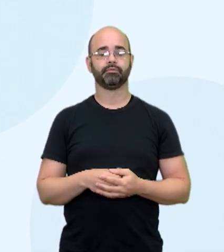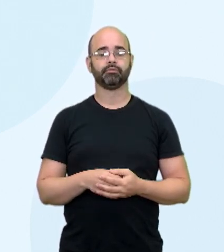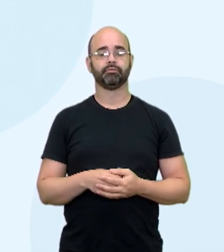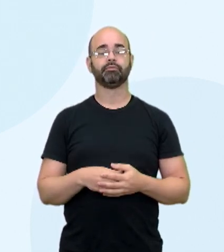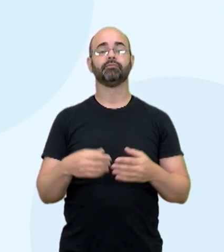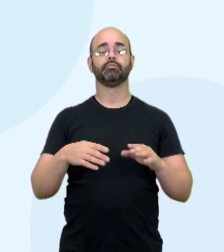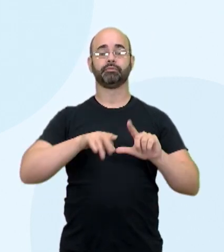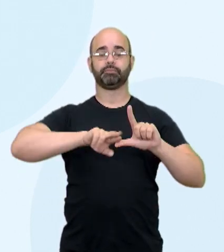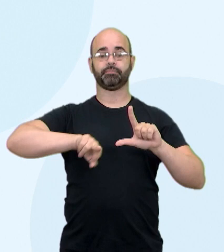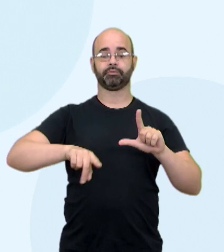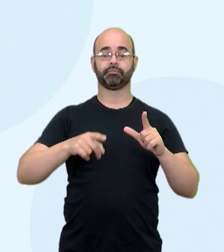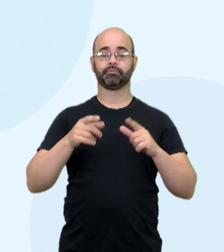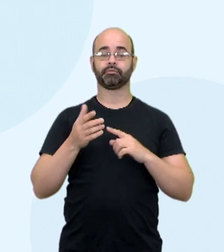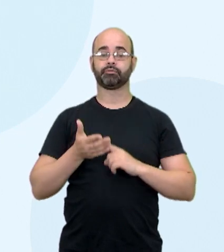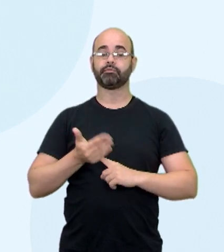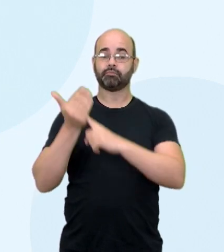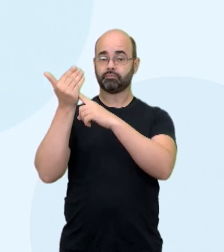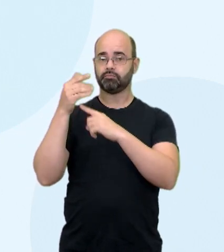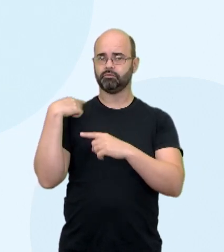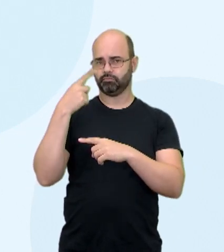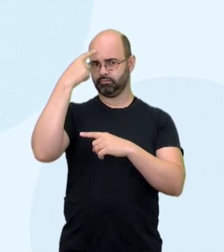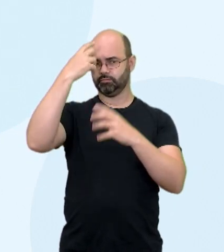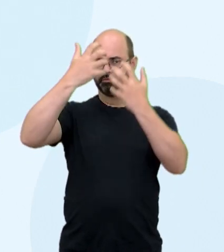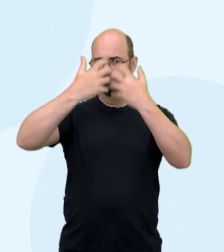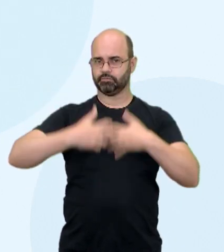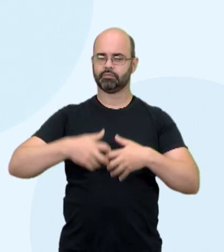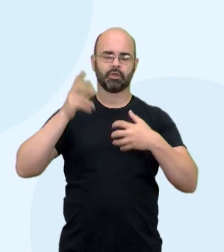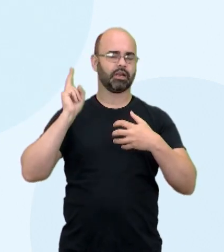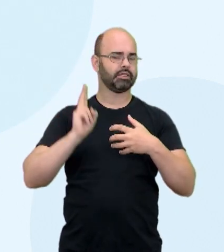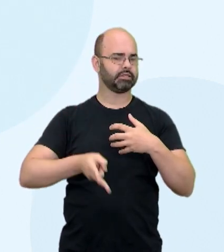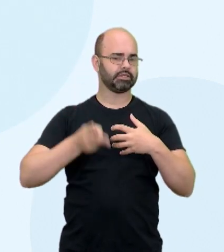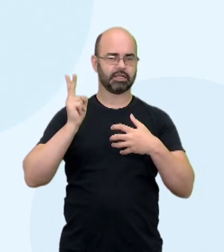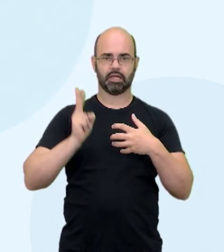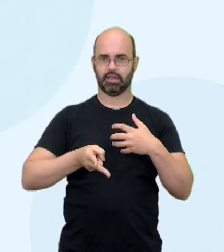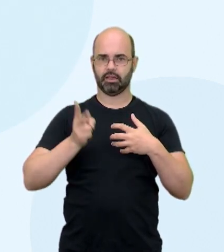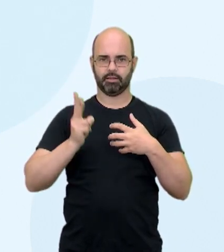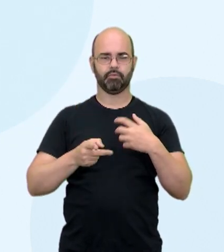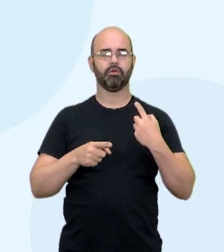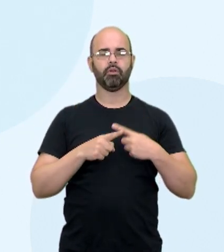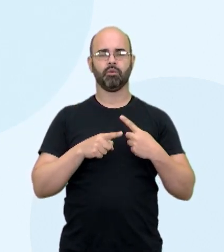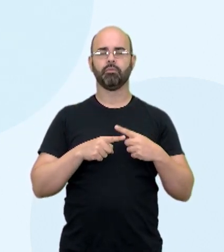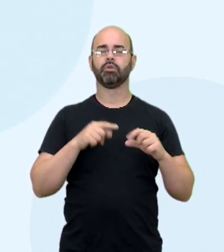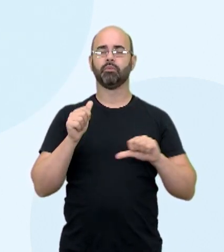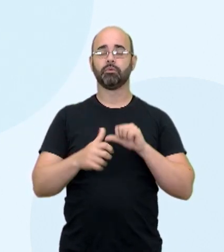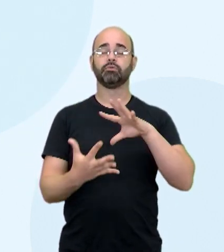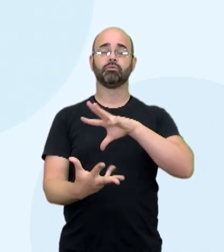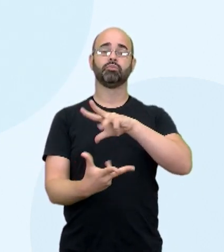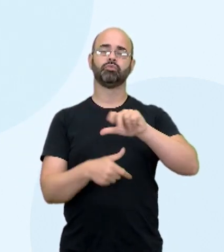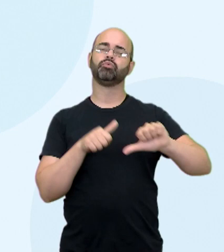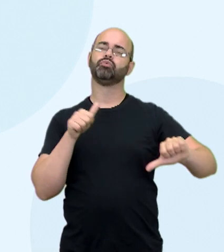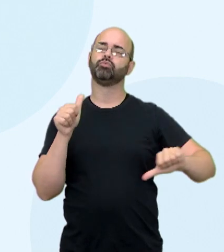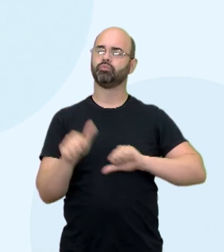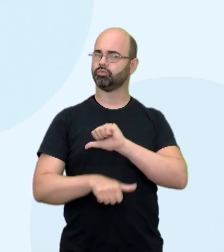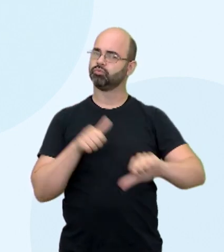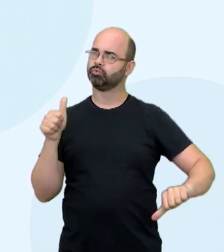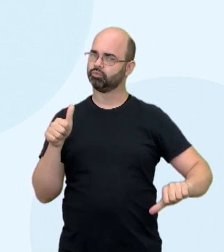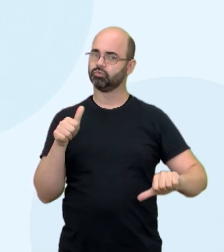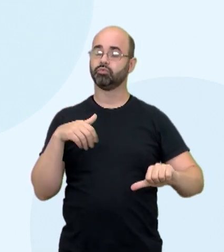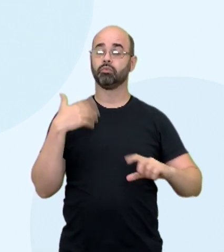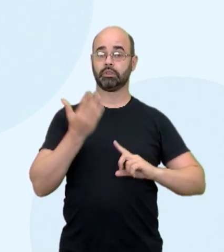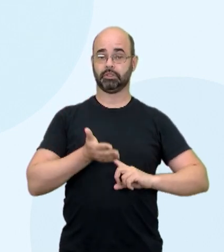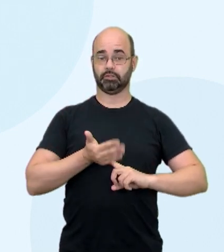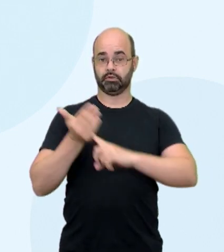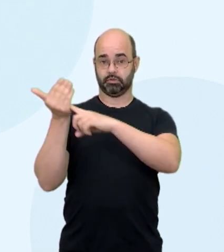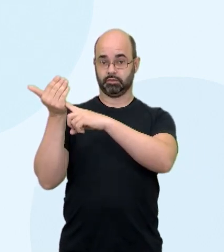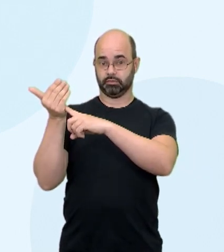nas mídias, nunca é demais a gente refletir sobre isso, para ver como que há uma mudança no mundo, né? A partir da chegada das